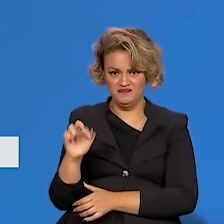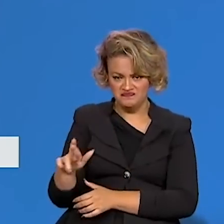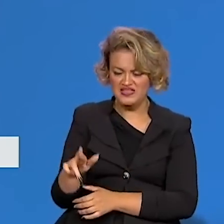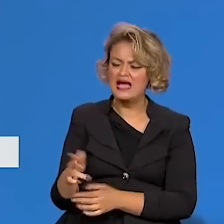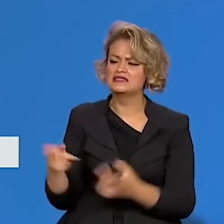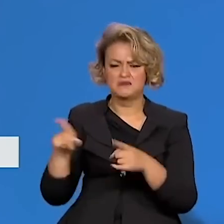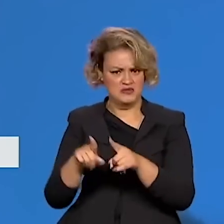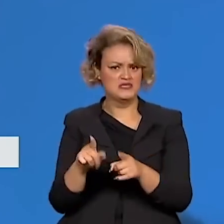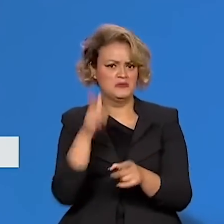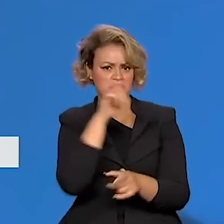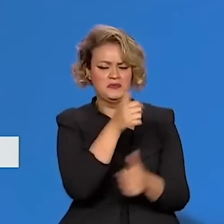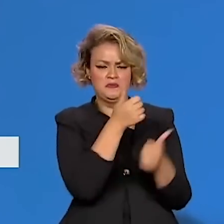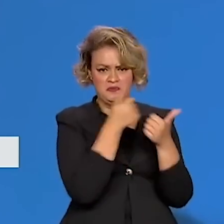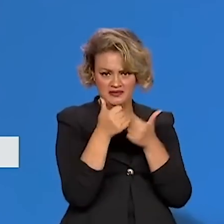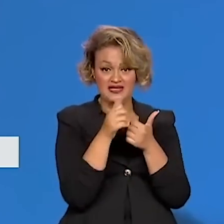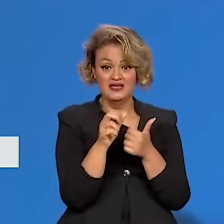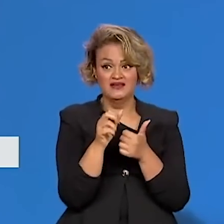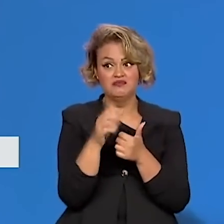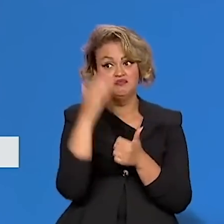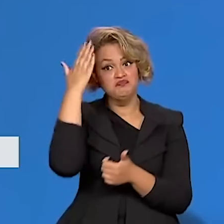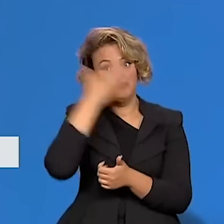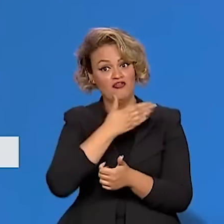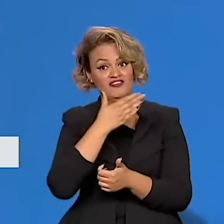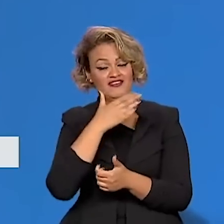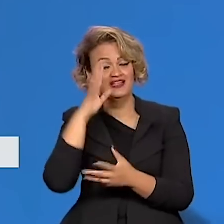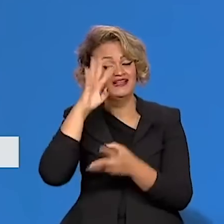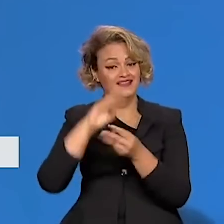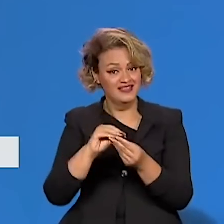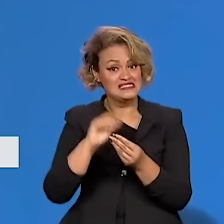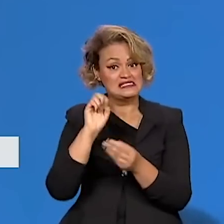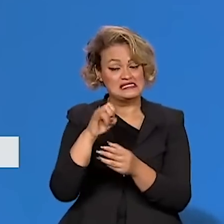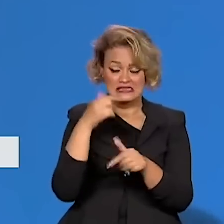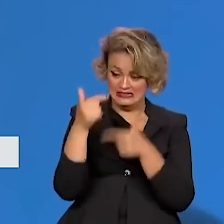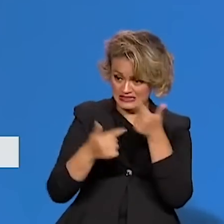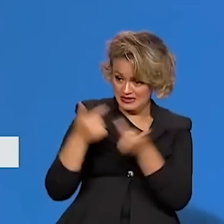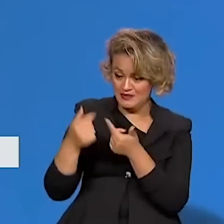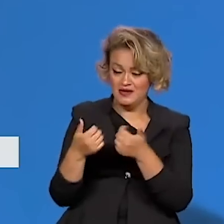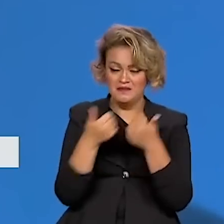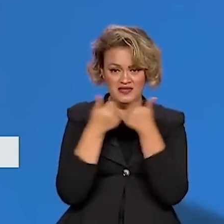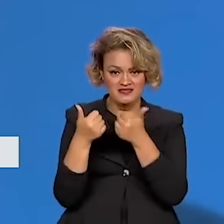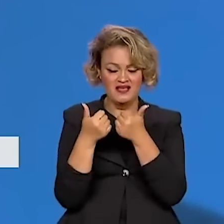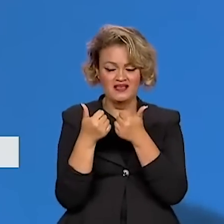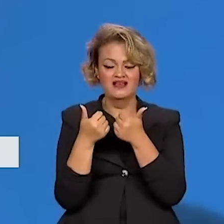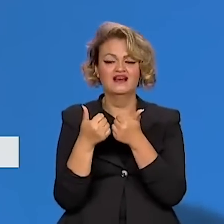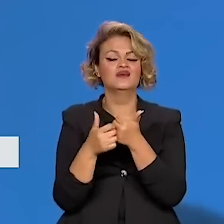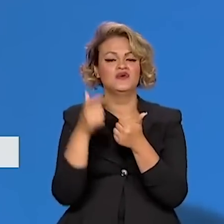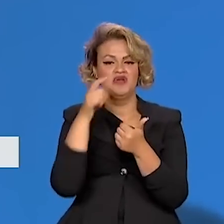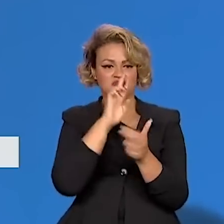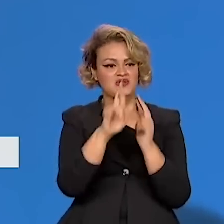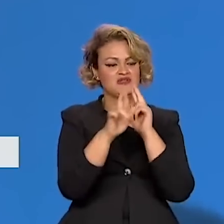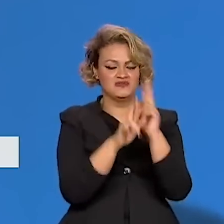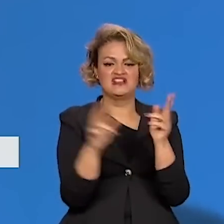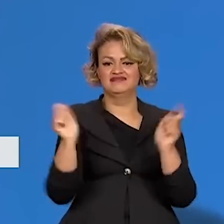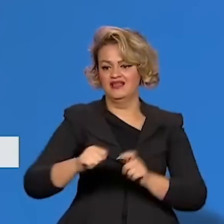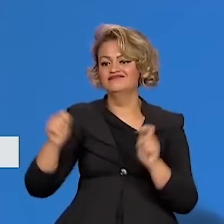mostrando que quando há trabalho Diário de cooperação as sementes plantadas flores